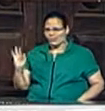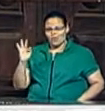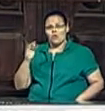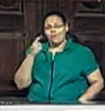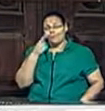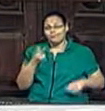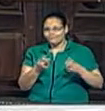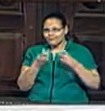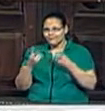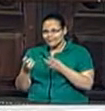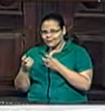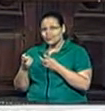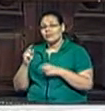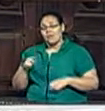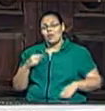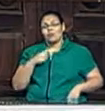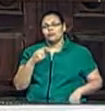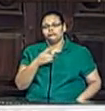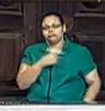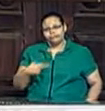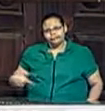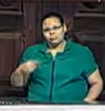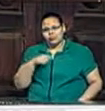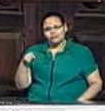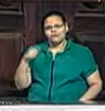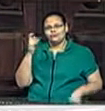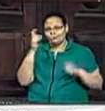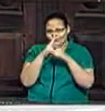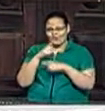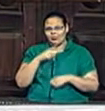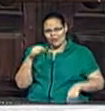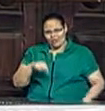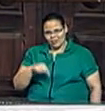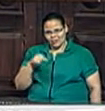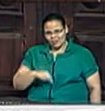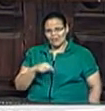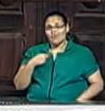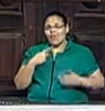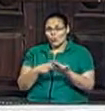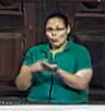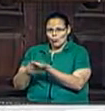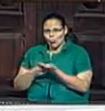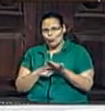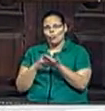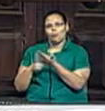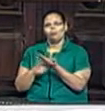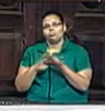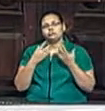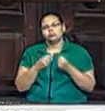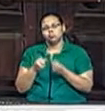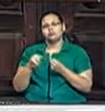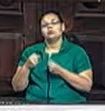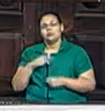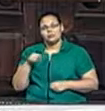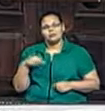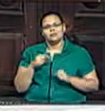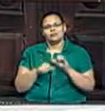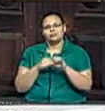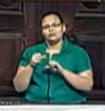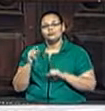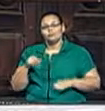nós possamos fechar esse ano, encontrar soluções para frente, fazendo acordos e assumindo compromissos de redução da nossa